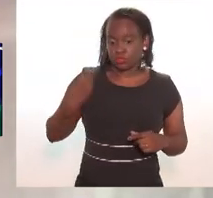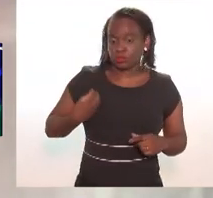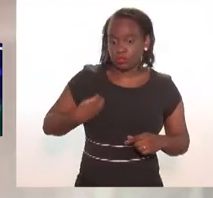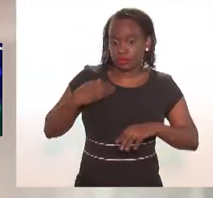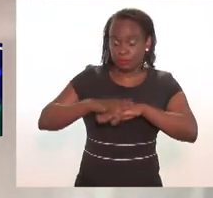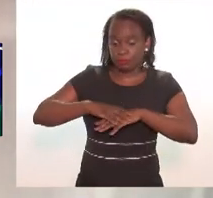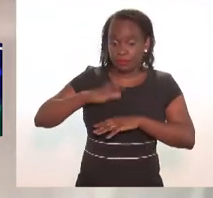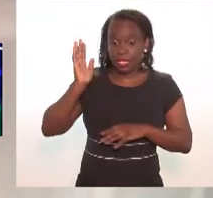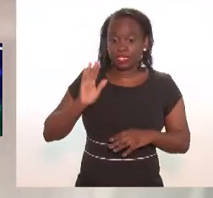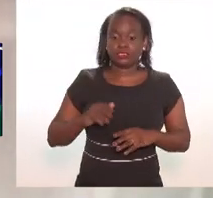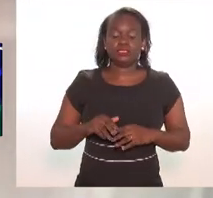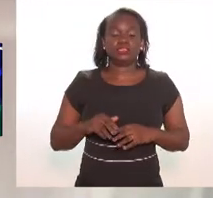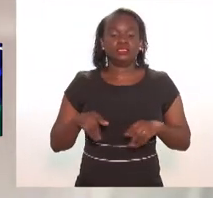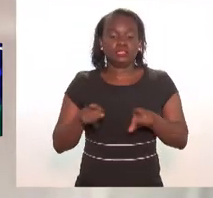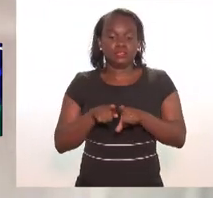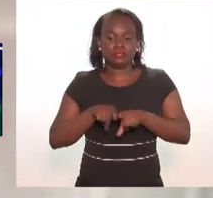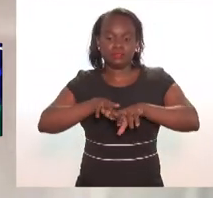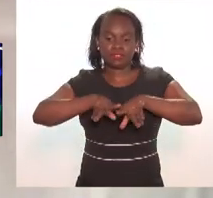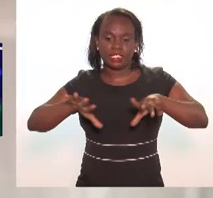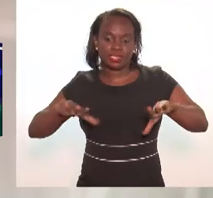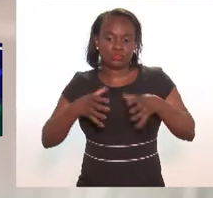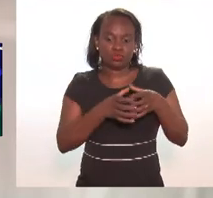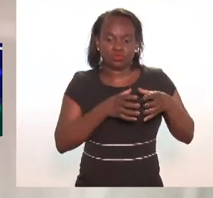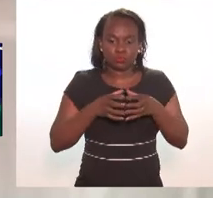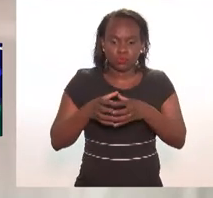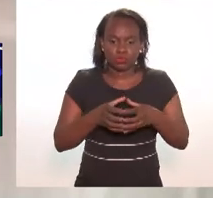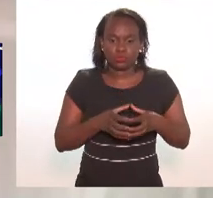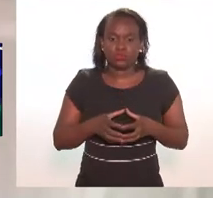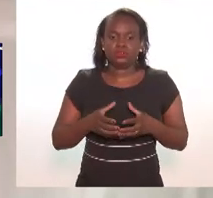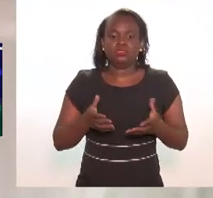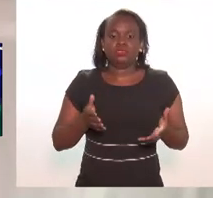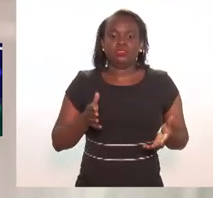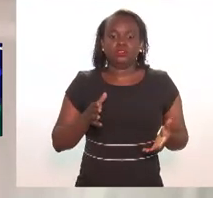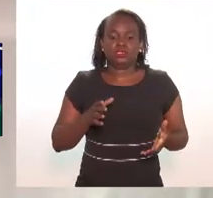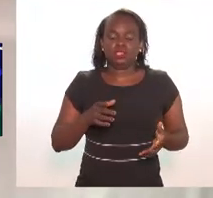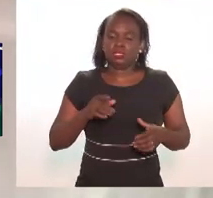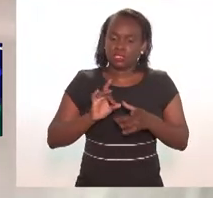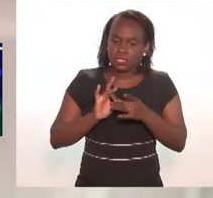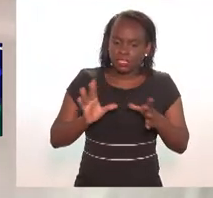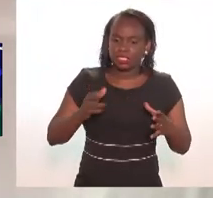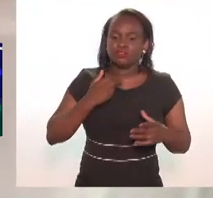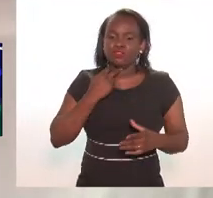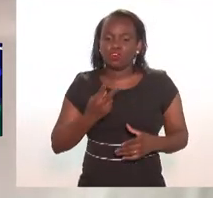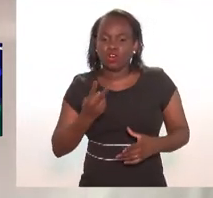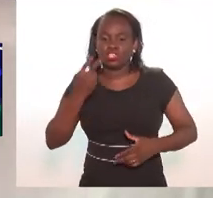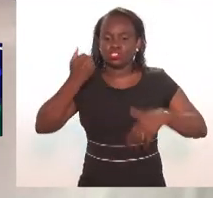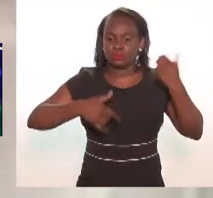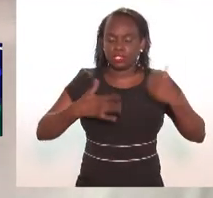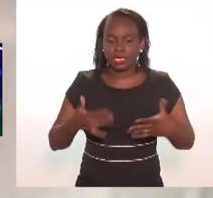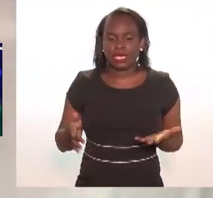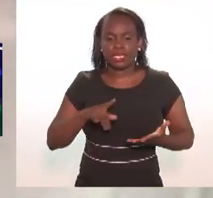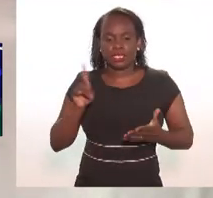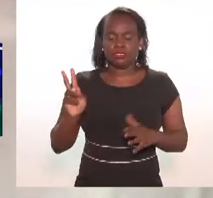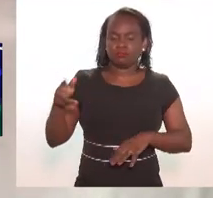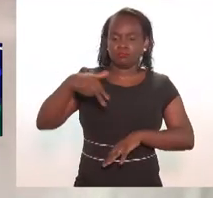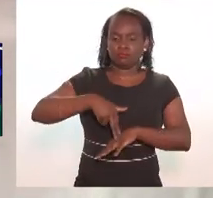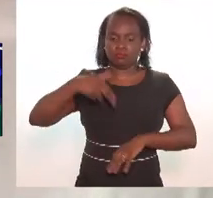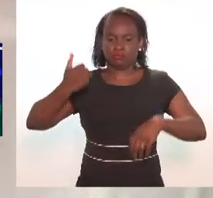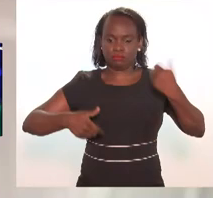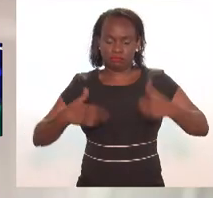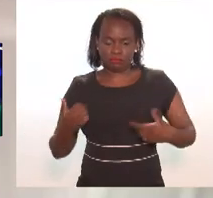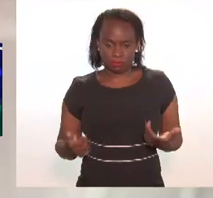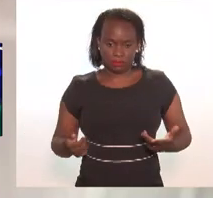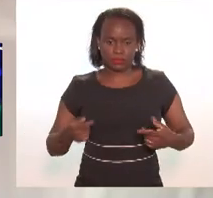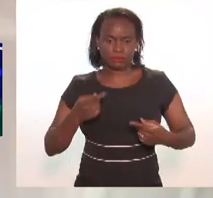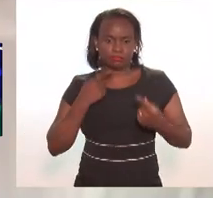participantes e diversas entidades tiveram direito à voz e se posicionaram. Né? E foi